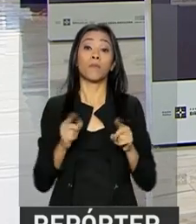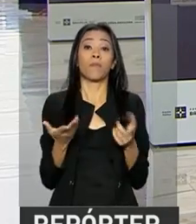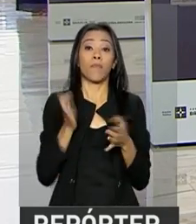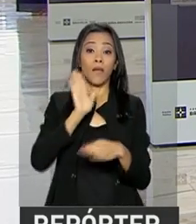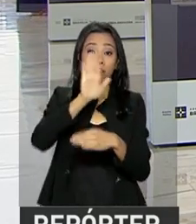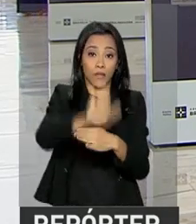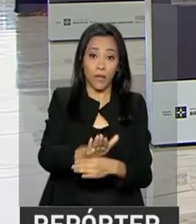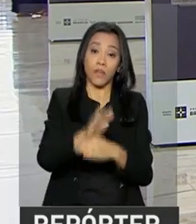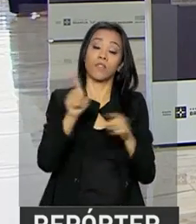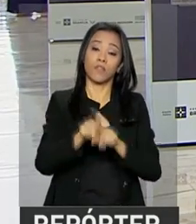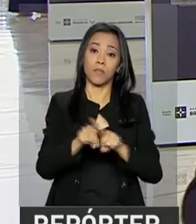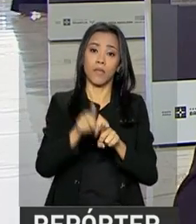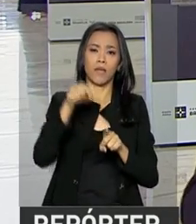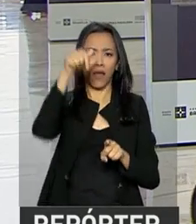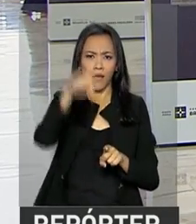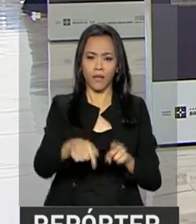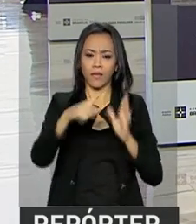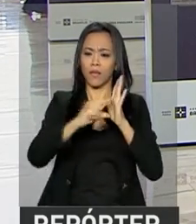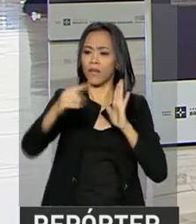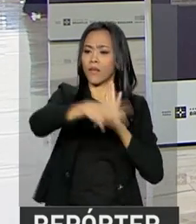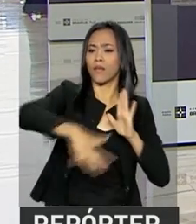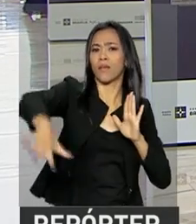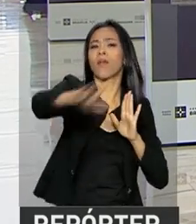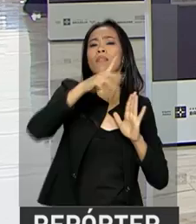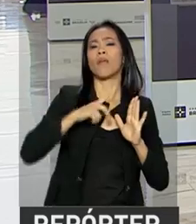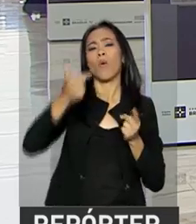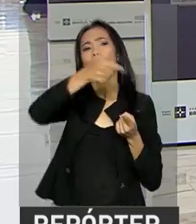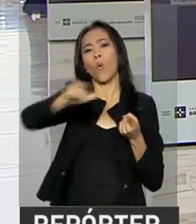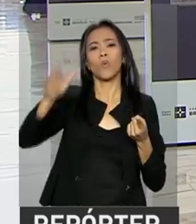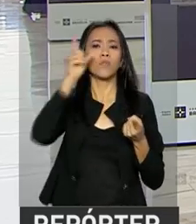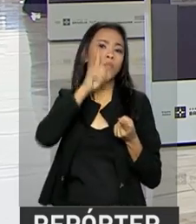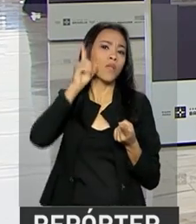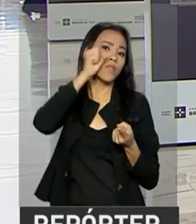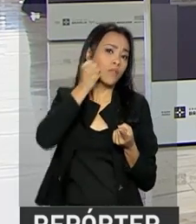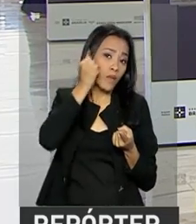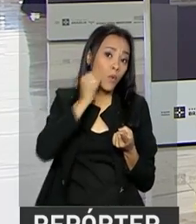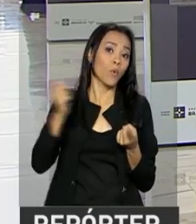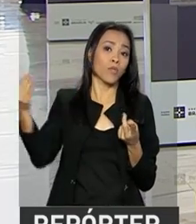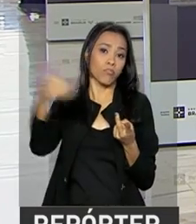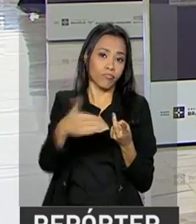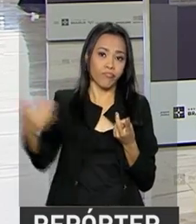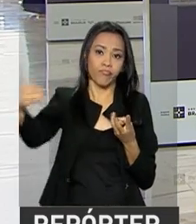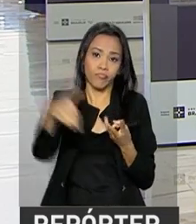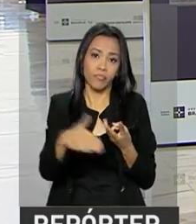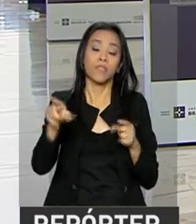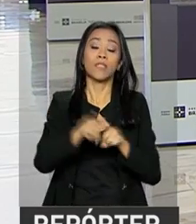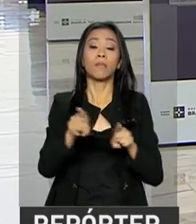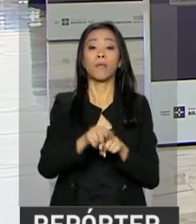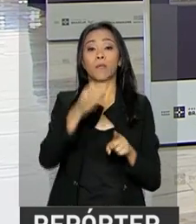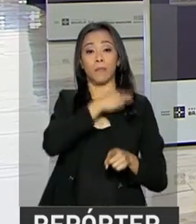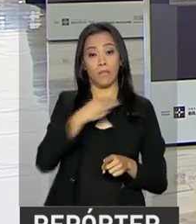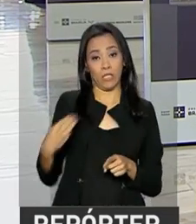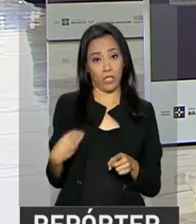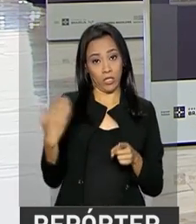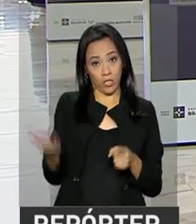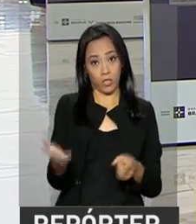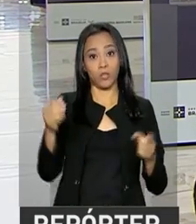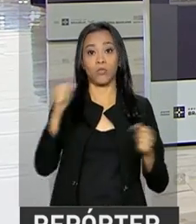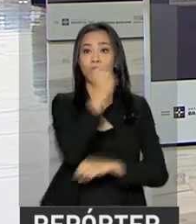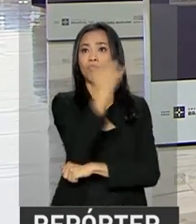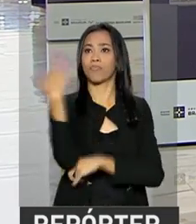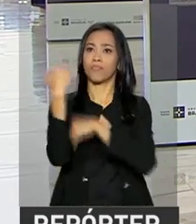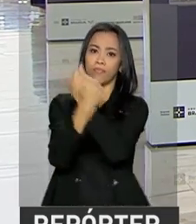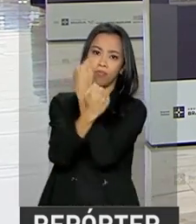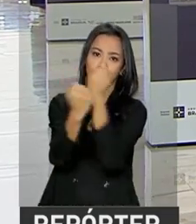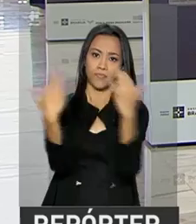ele recebe também aqui no Palácio do Planalto outros parlamentares deputados e senadores recebe também o ministro do meio ambiente o sarnei filho